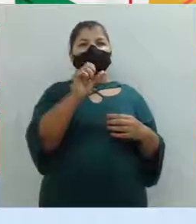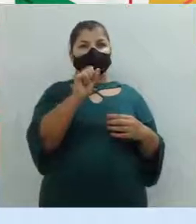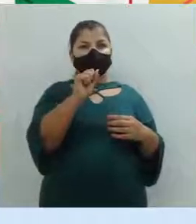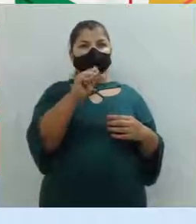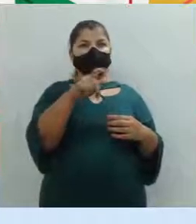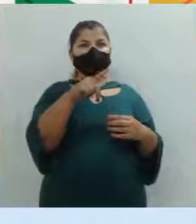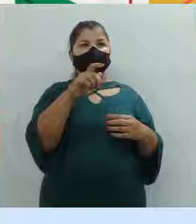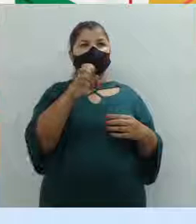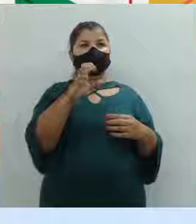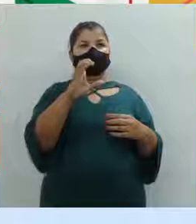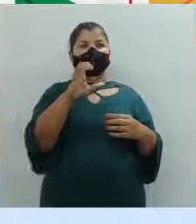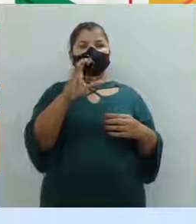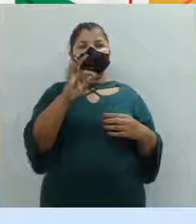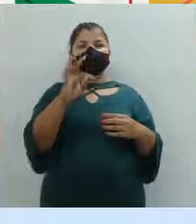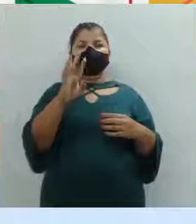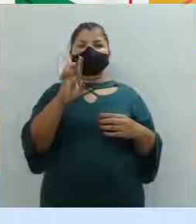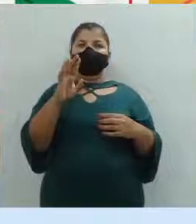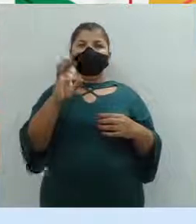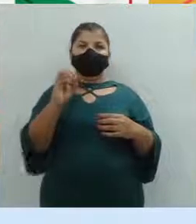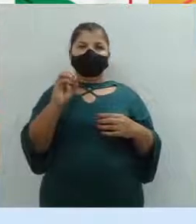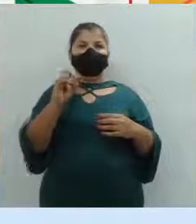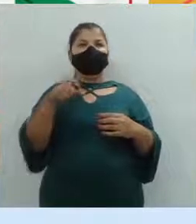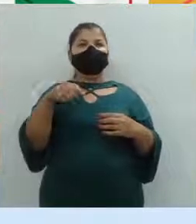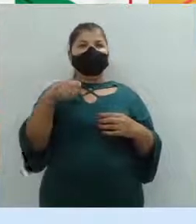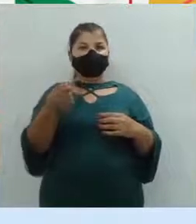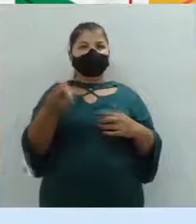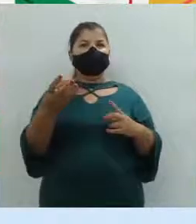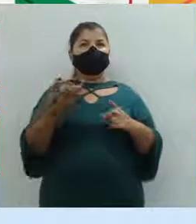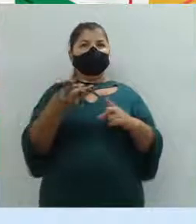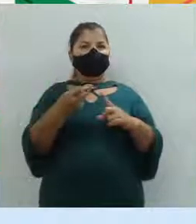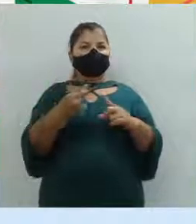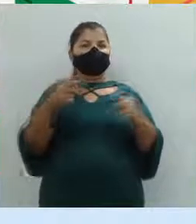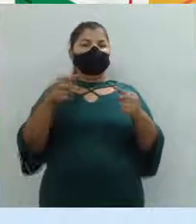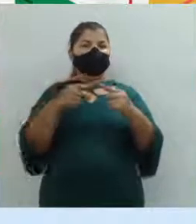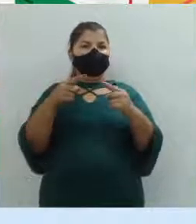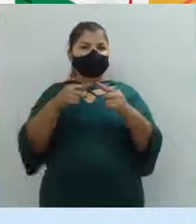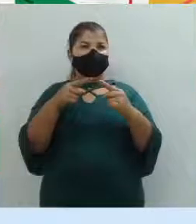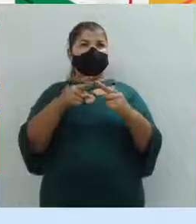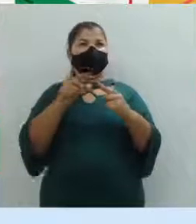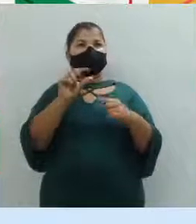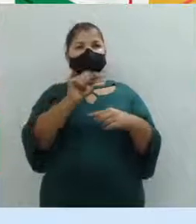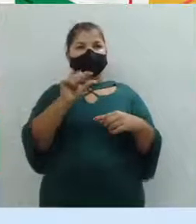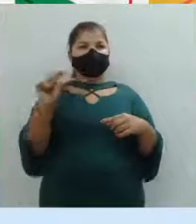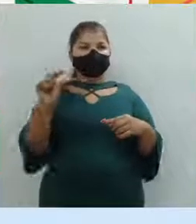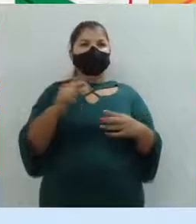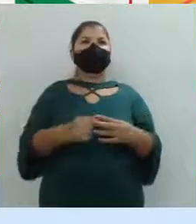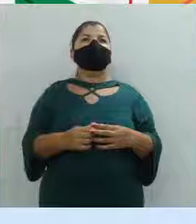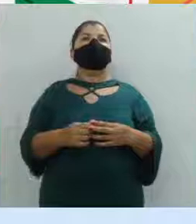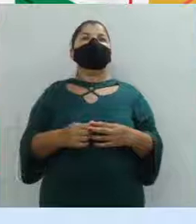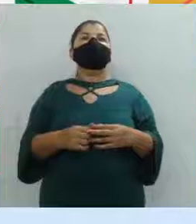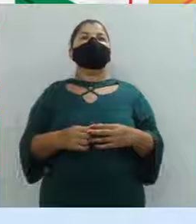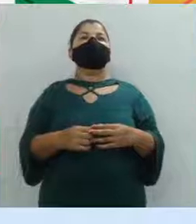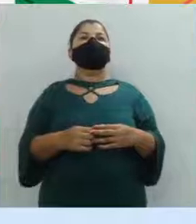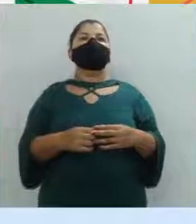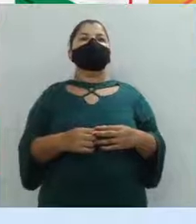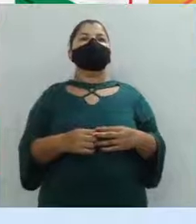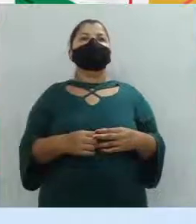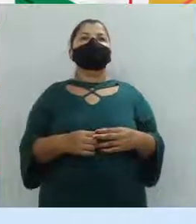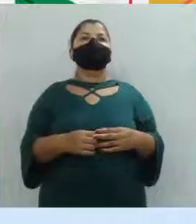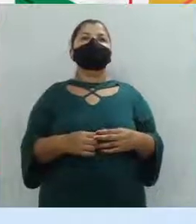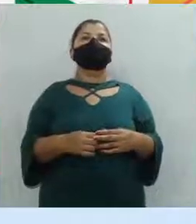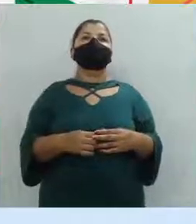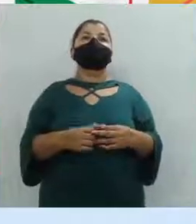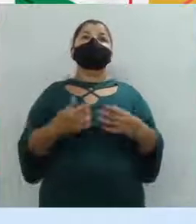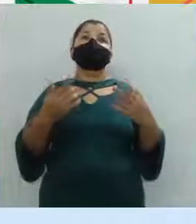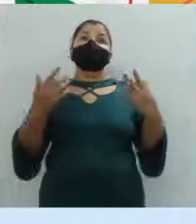em física, certamente vocês já devem ter visto ou virão ainda sobre esse assunto. Vamos em frente. Acontece